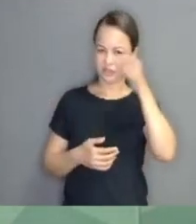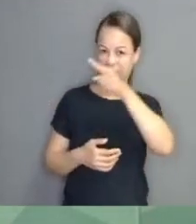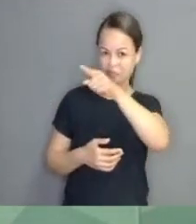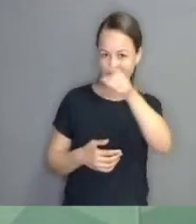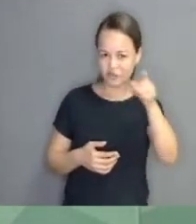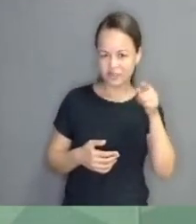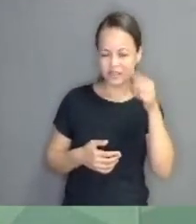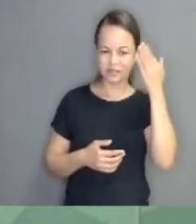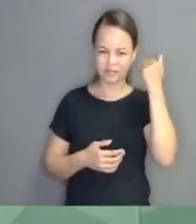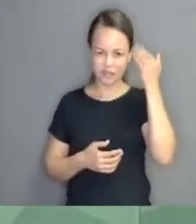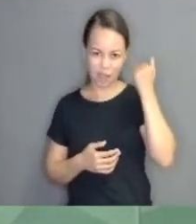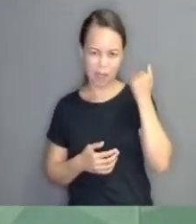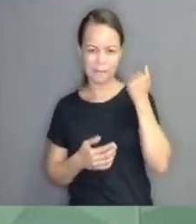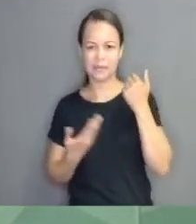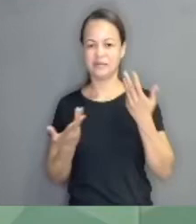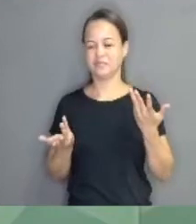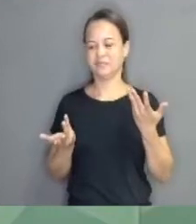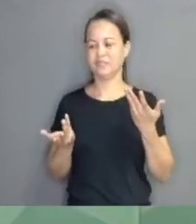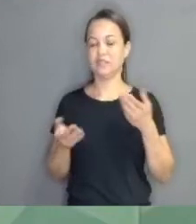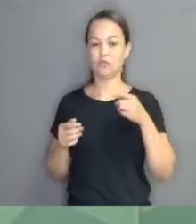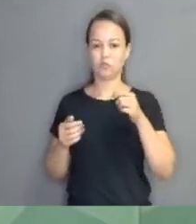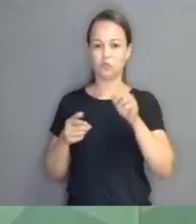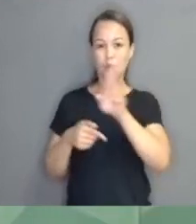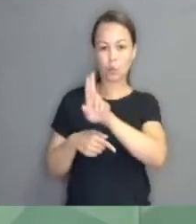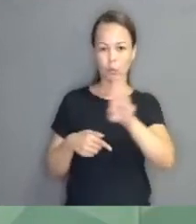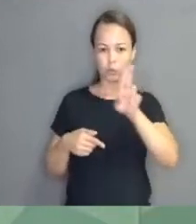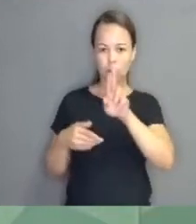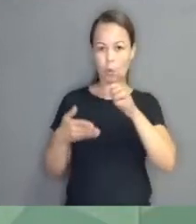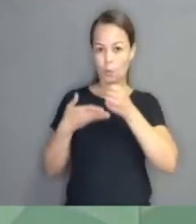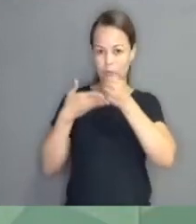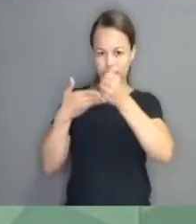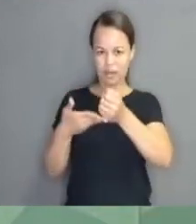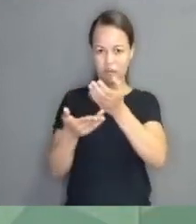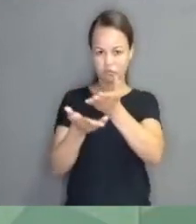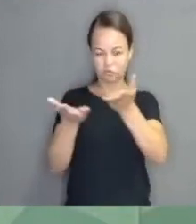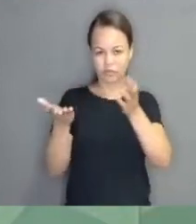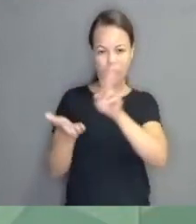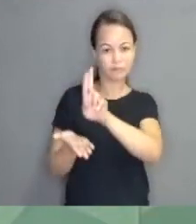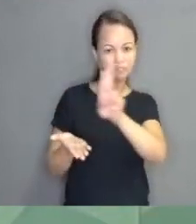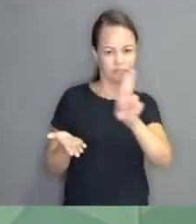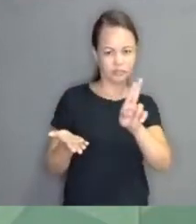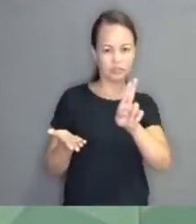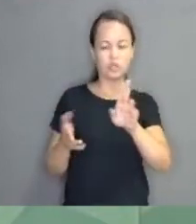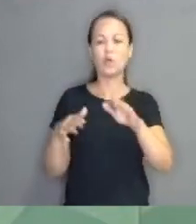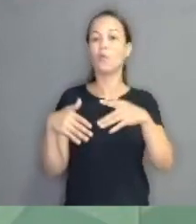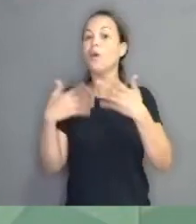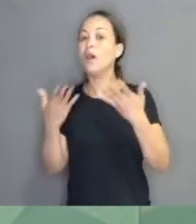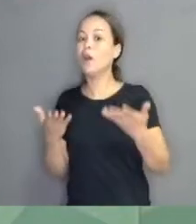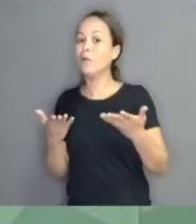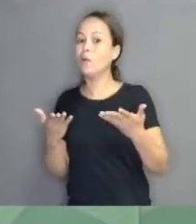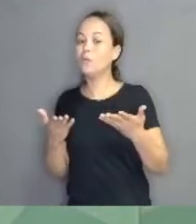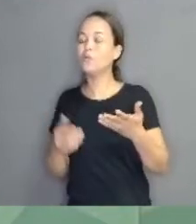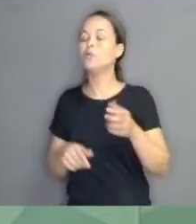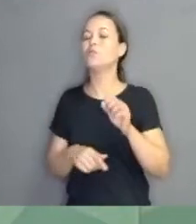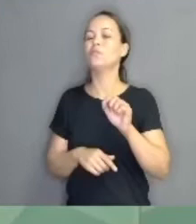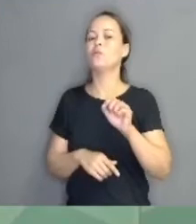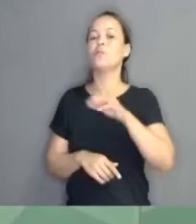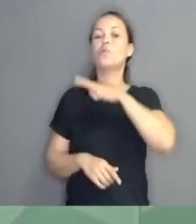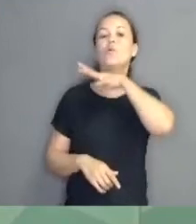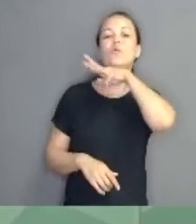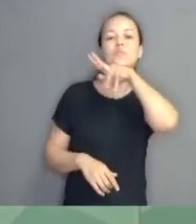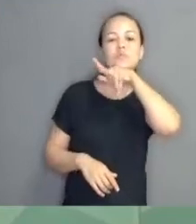trouxe um nome dele aqui embaixo para ajudar tá certo esse animalzinho é qual pessoal o